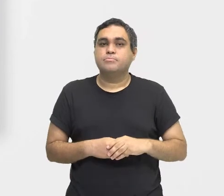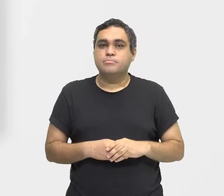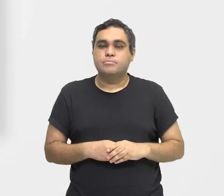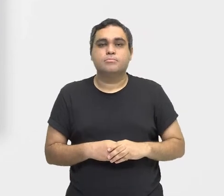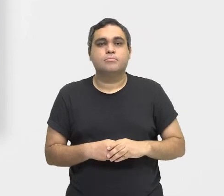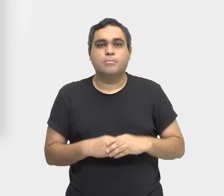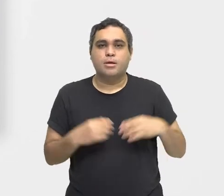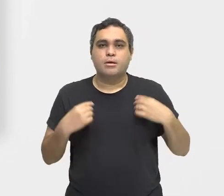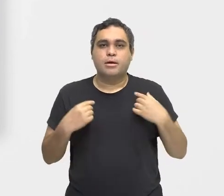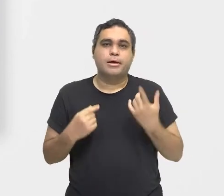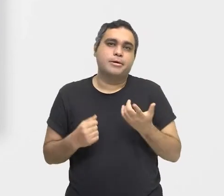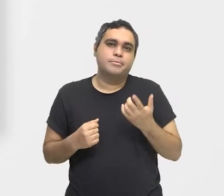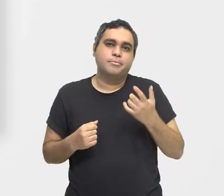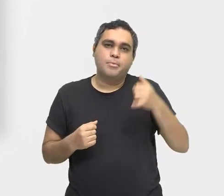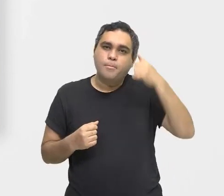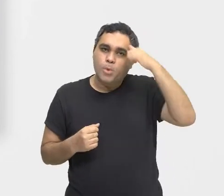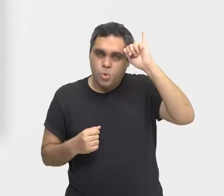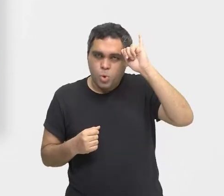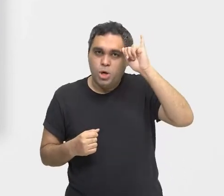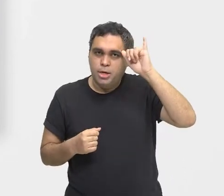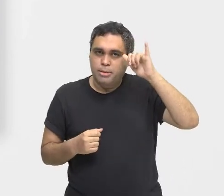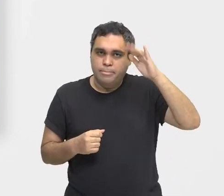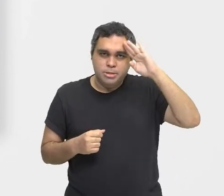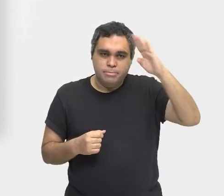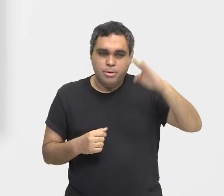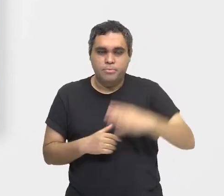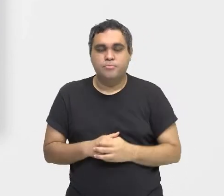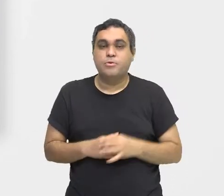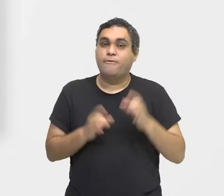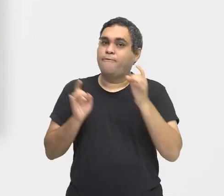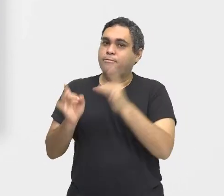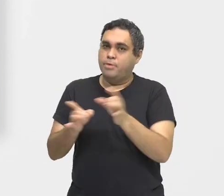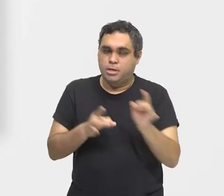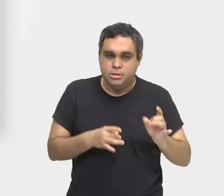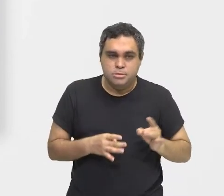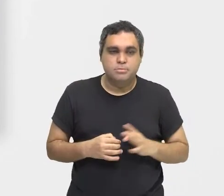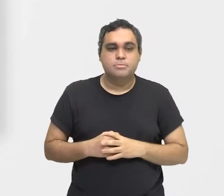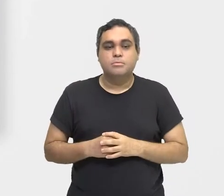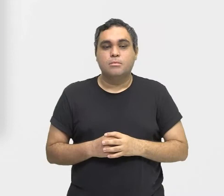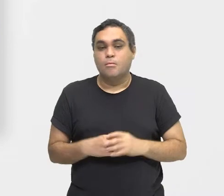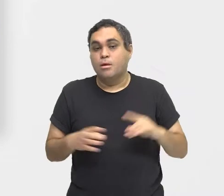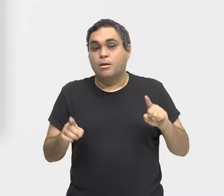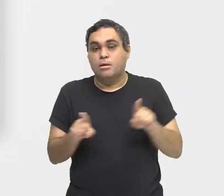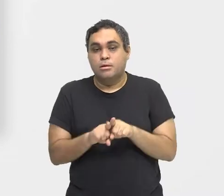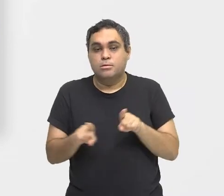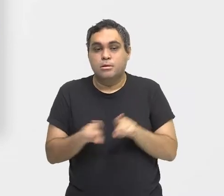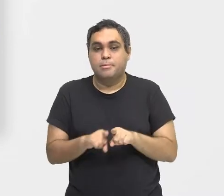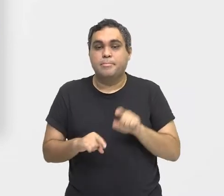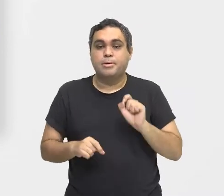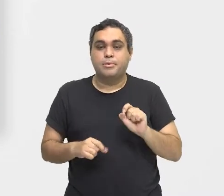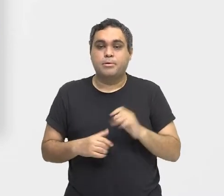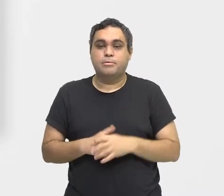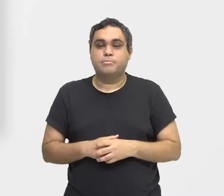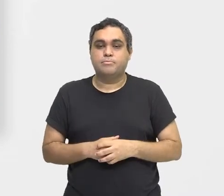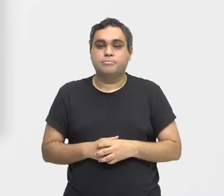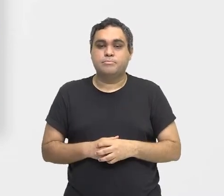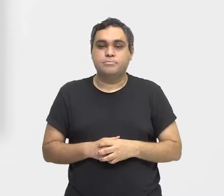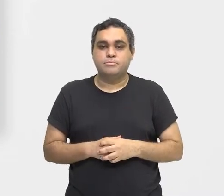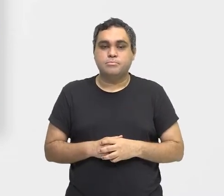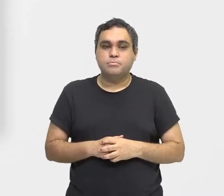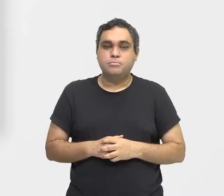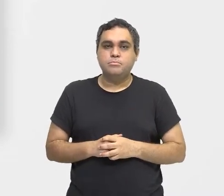como a bovina, tá certo? E também ele vai estar entre os maiores exportadores